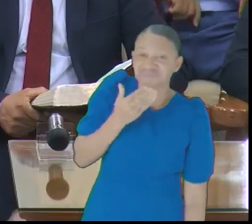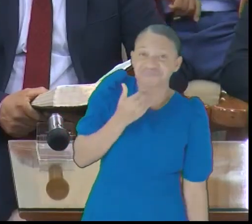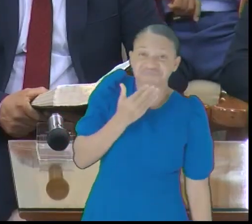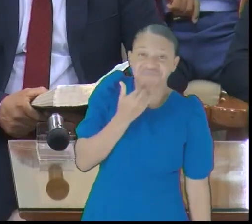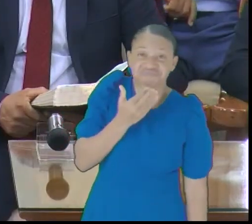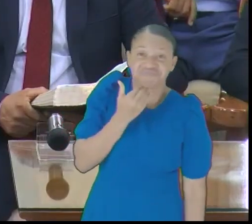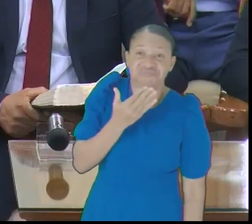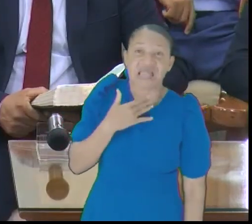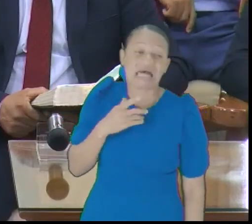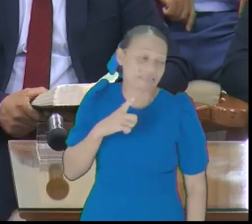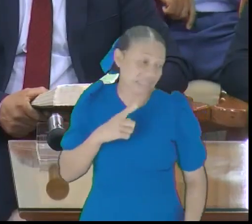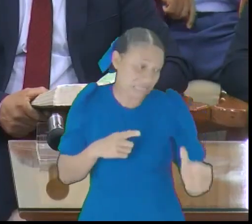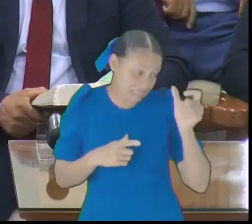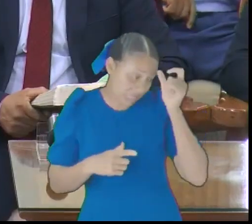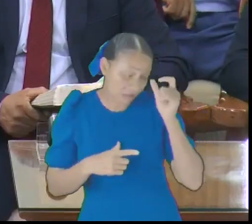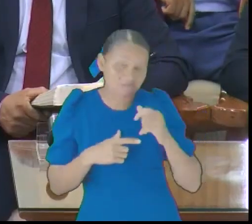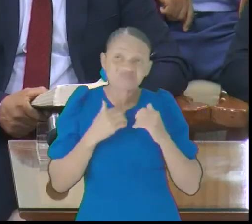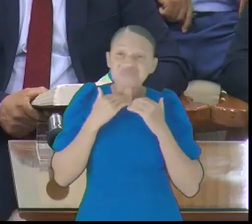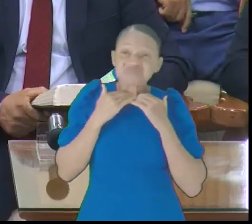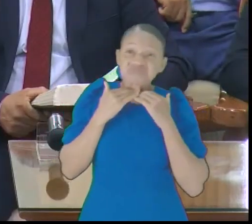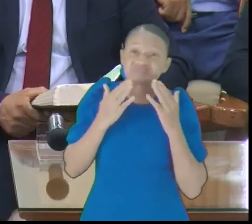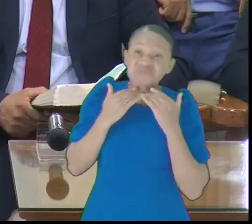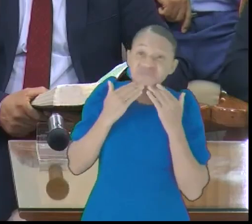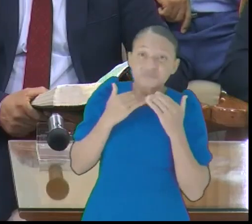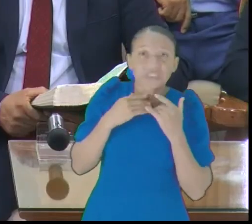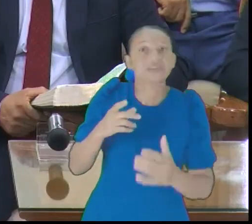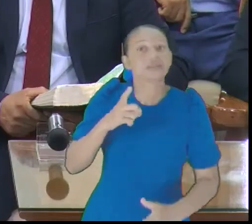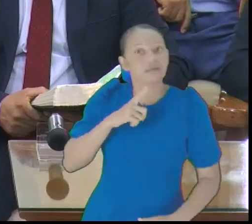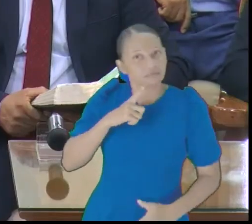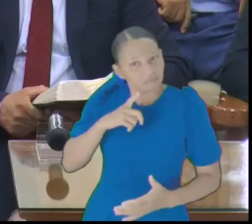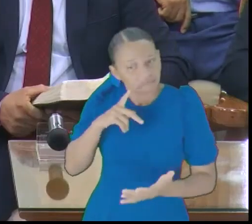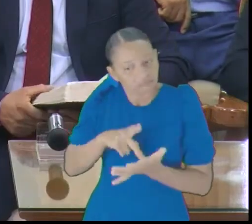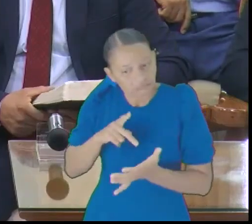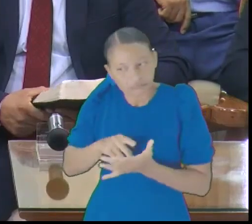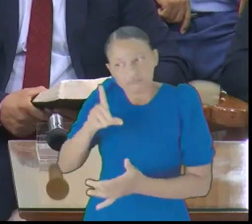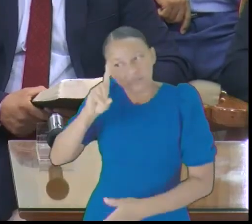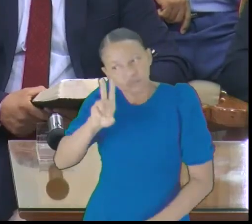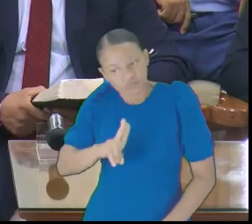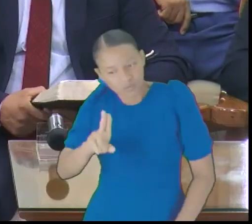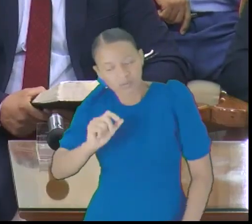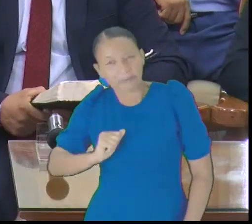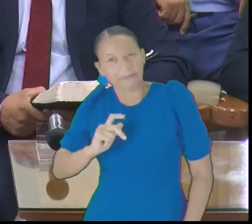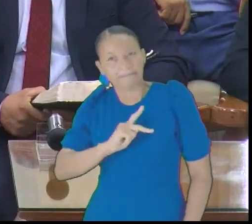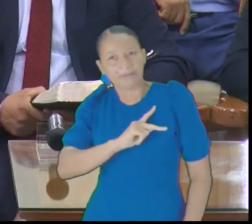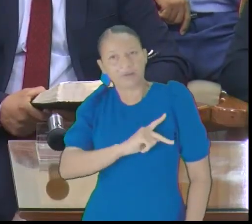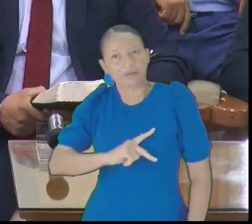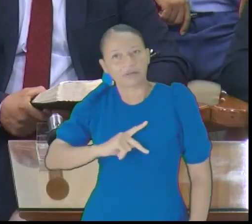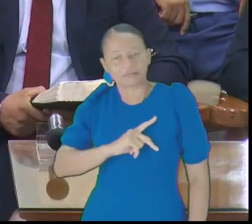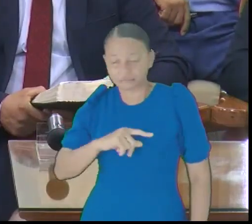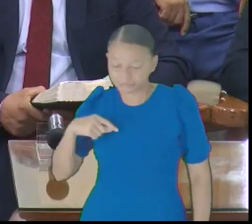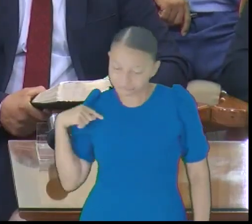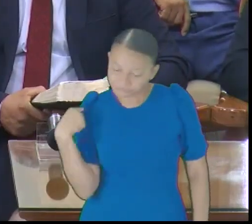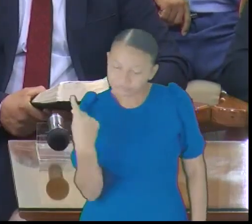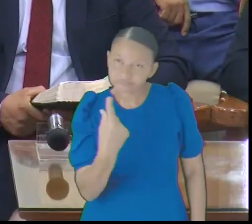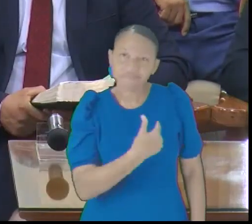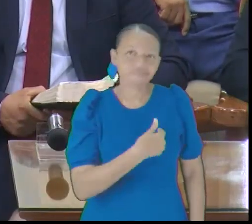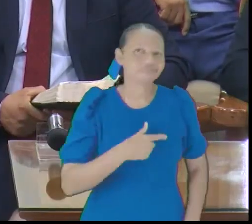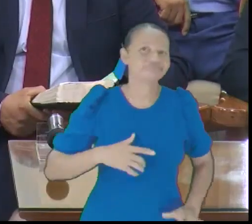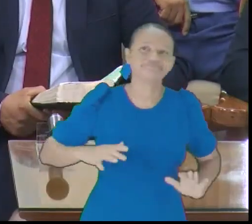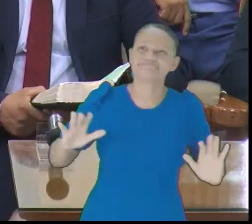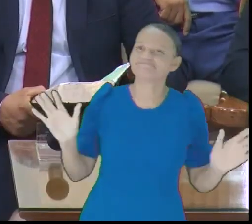existe tanto que Deus, usando o apóstolo Paulo, ele disse que nós